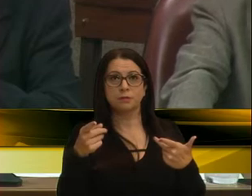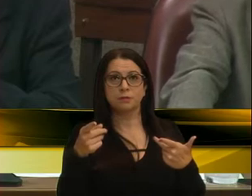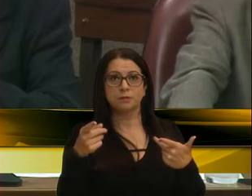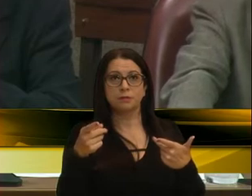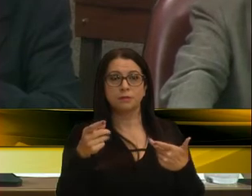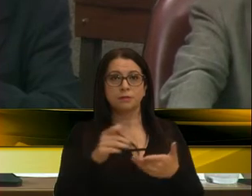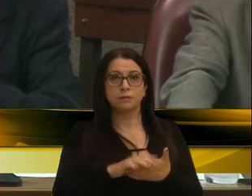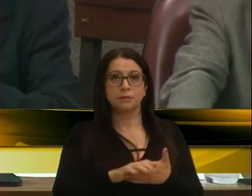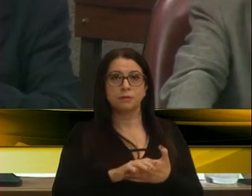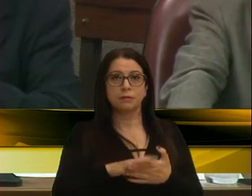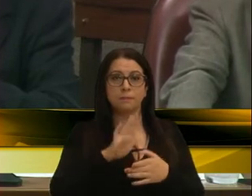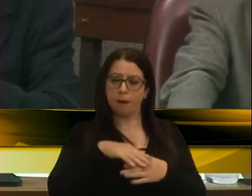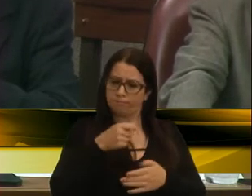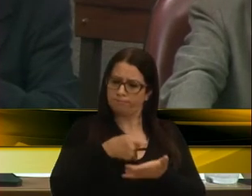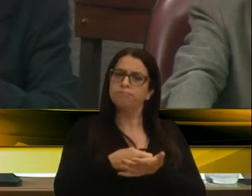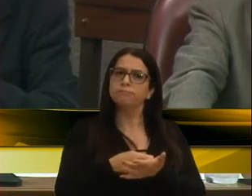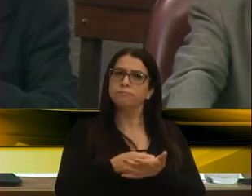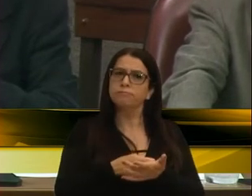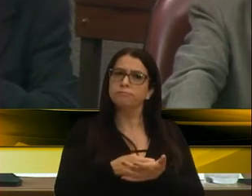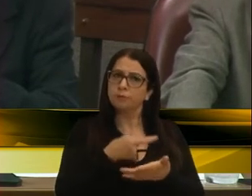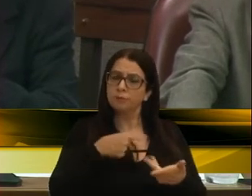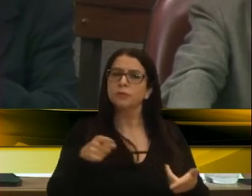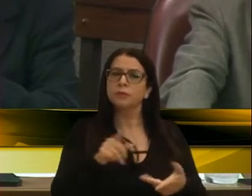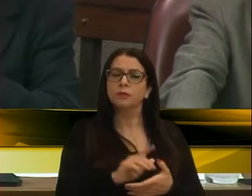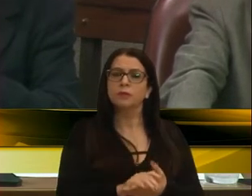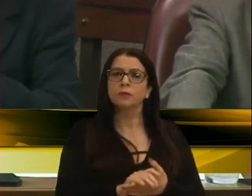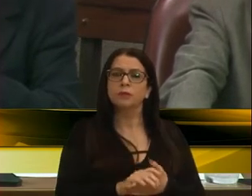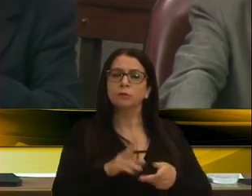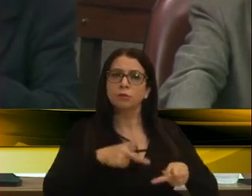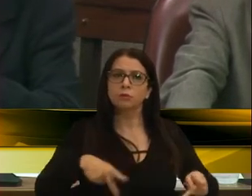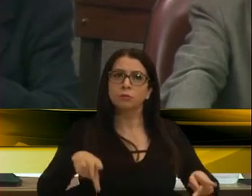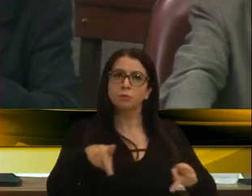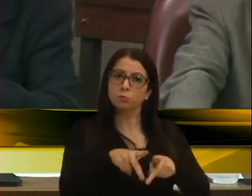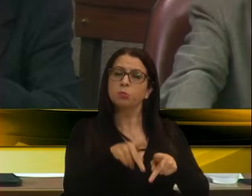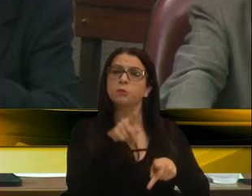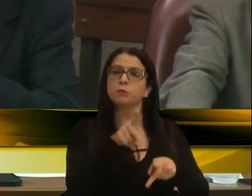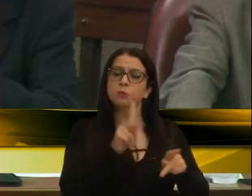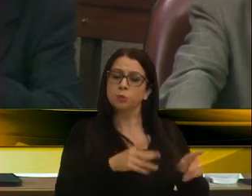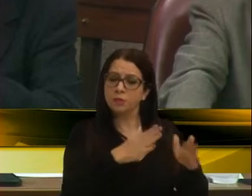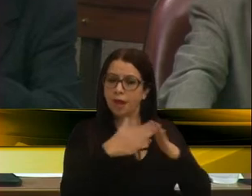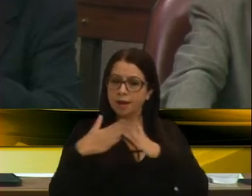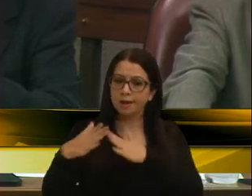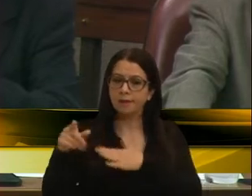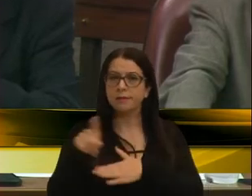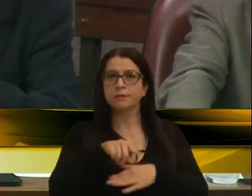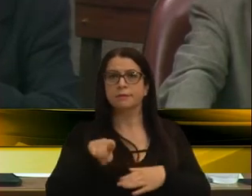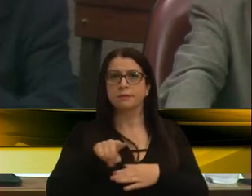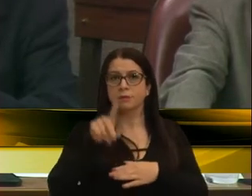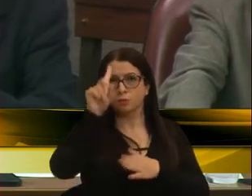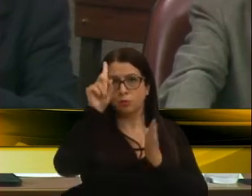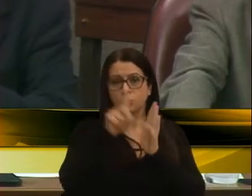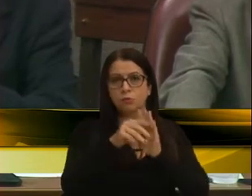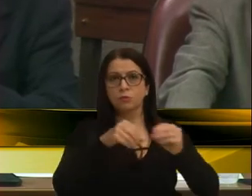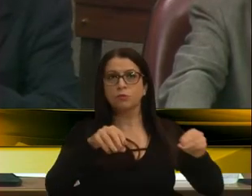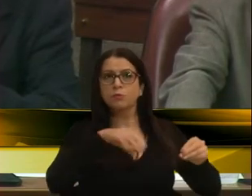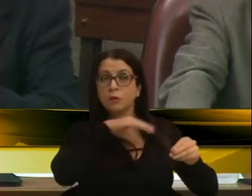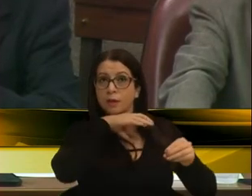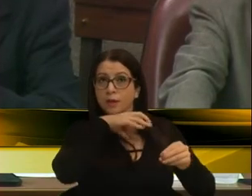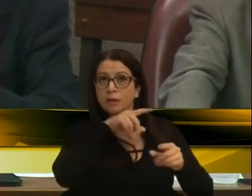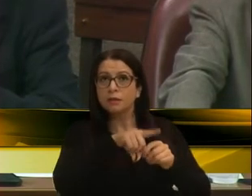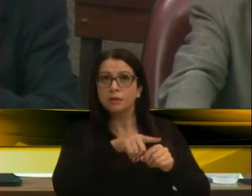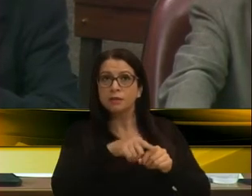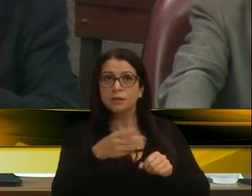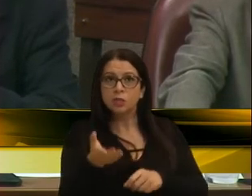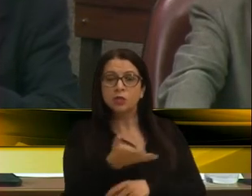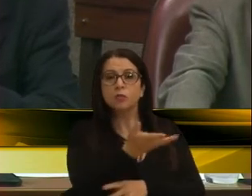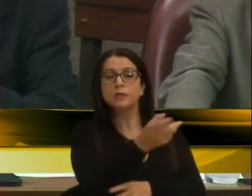assim, mais duras, coisas mais rígidas para esse povo, para esses moradores, esses donos de terreno, que sejam